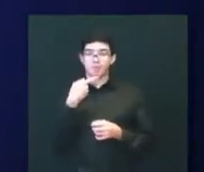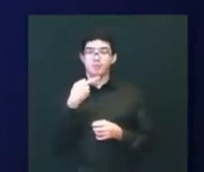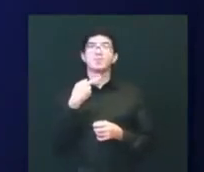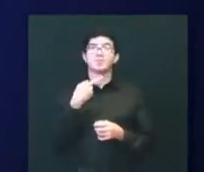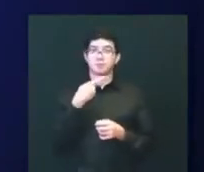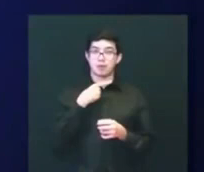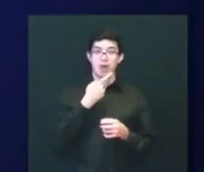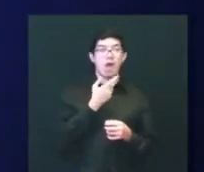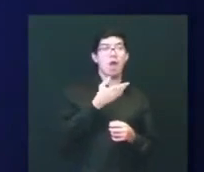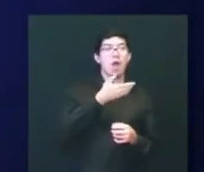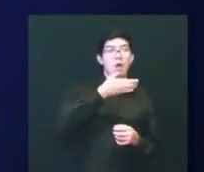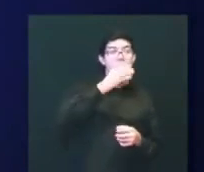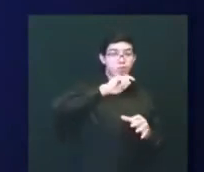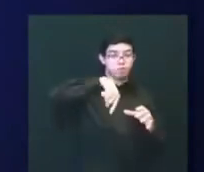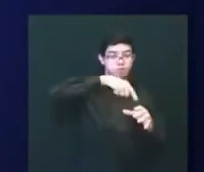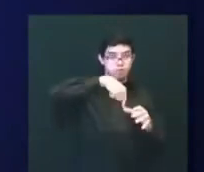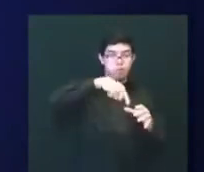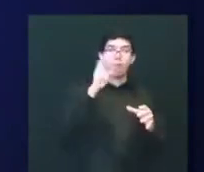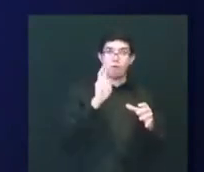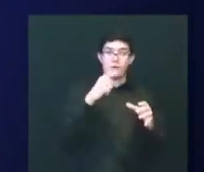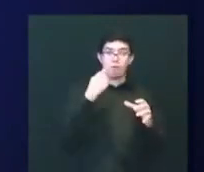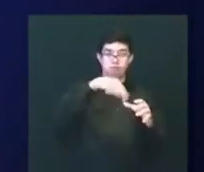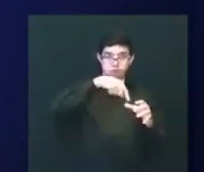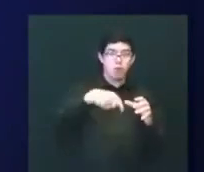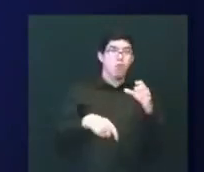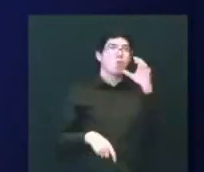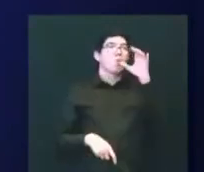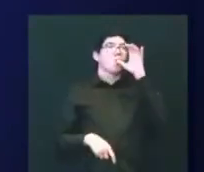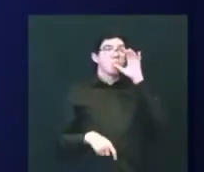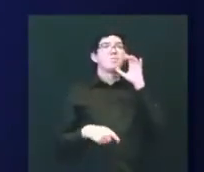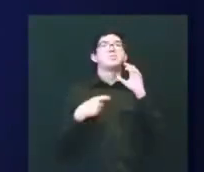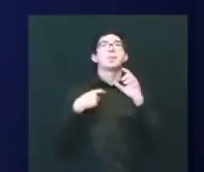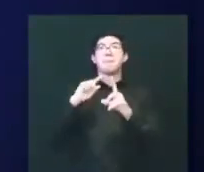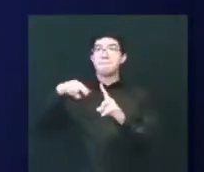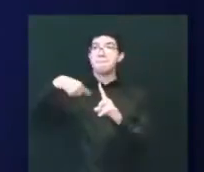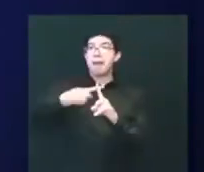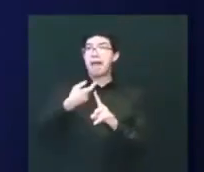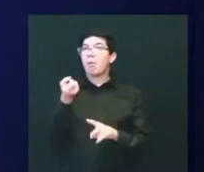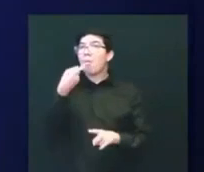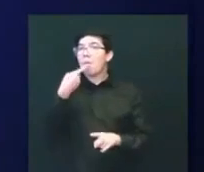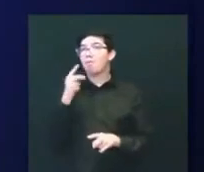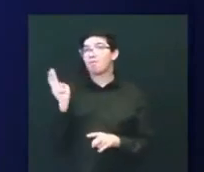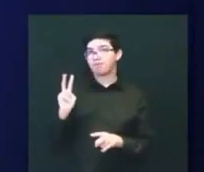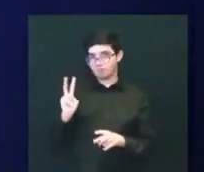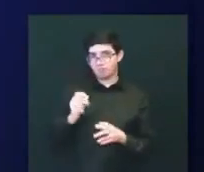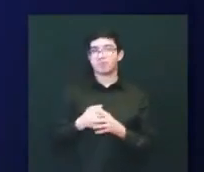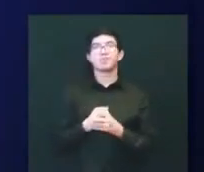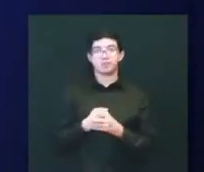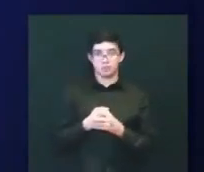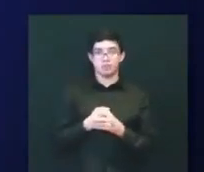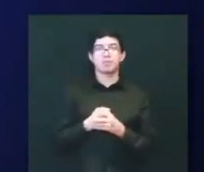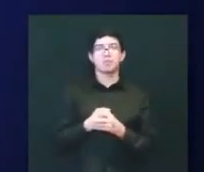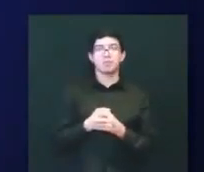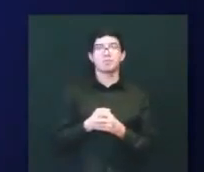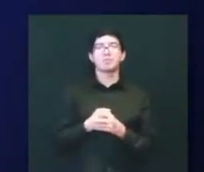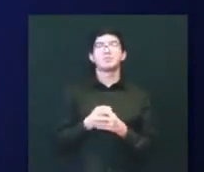adicionar o suplemento. Ok. Isso vai dando mais caloria e você vai conseguir manter seu peso. Agora, tem um outro detalhe